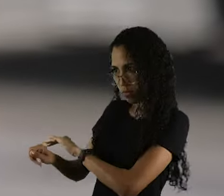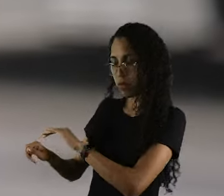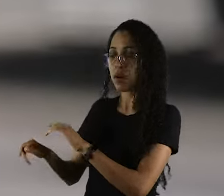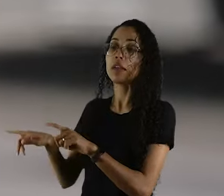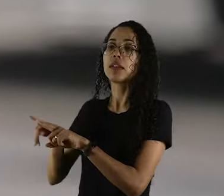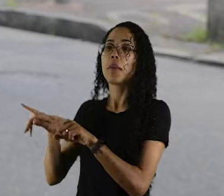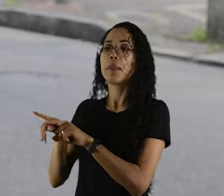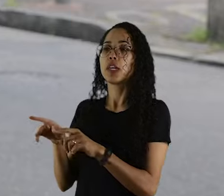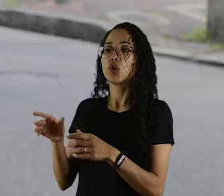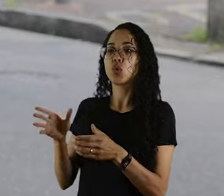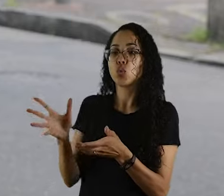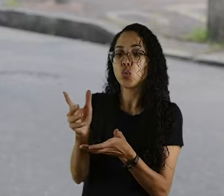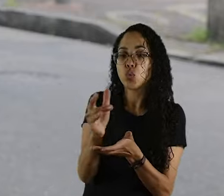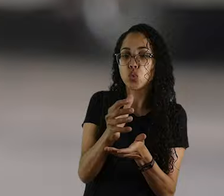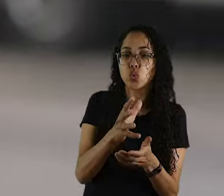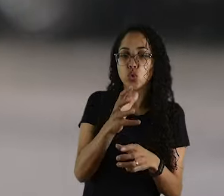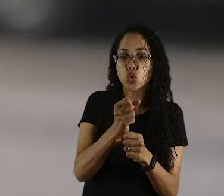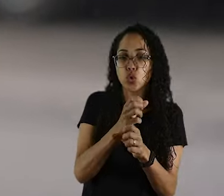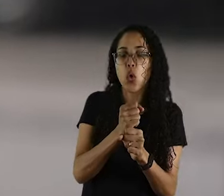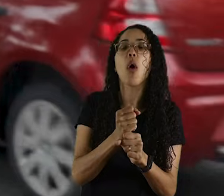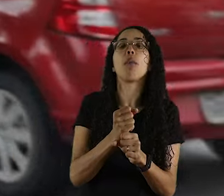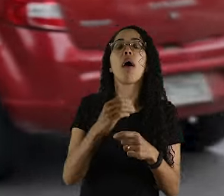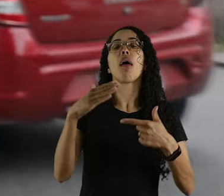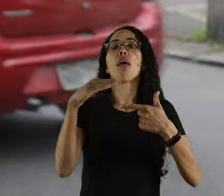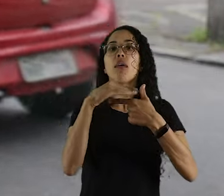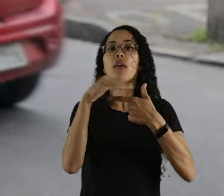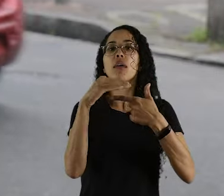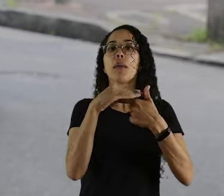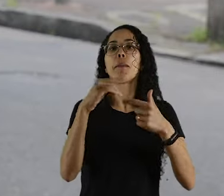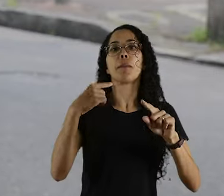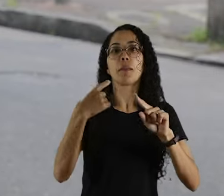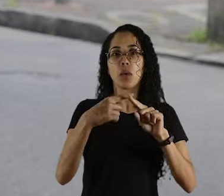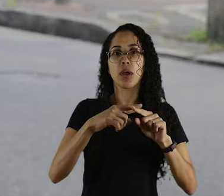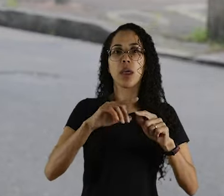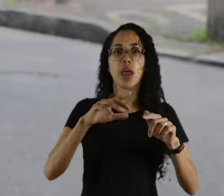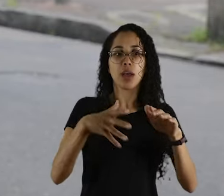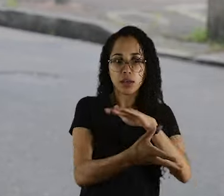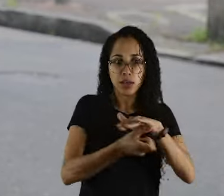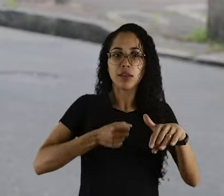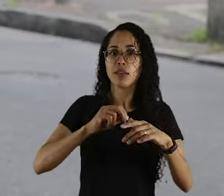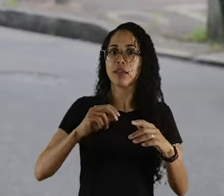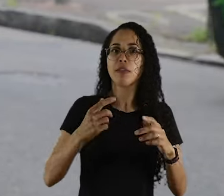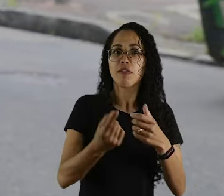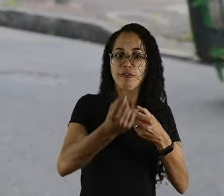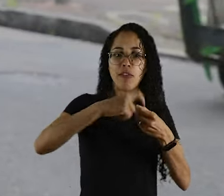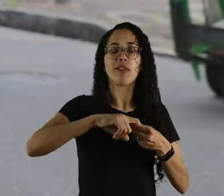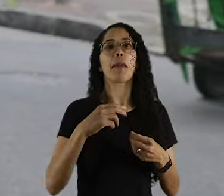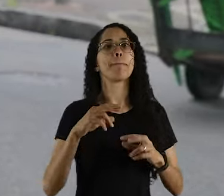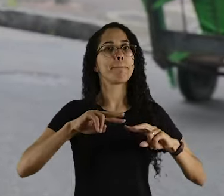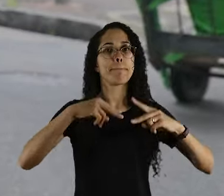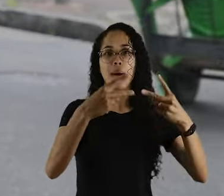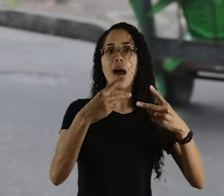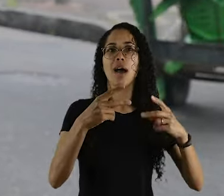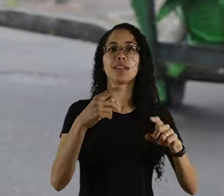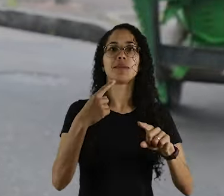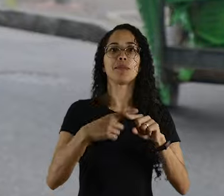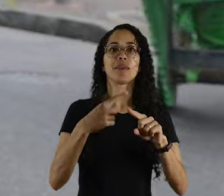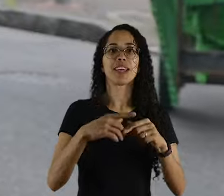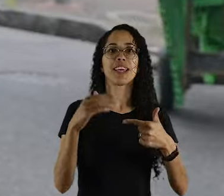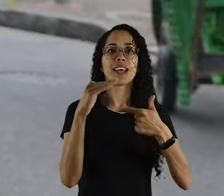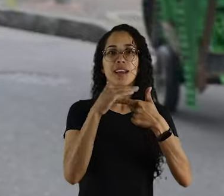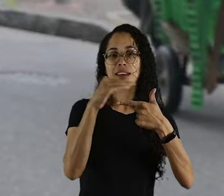conta digital. Porque rende um pouco mais que a poupança, por incrível que pareça. E às vezes, quando você vai pagar na conta digital, a gente tem um desconto